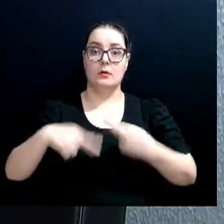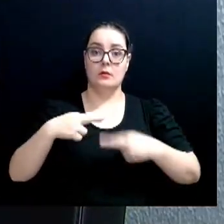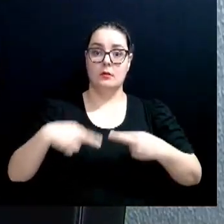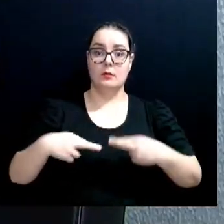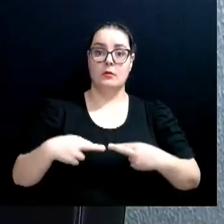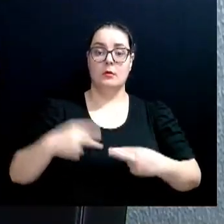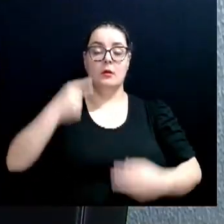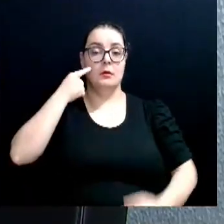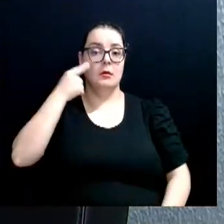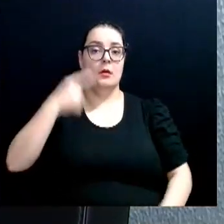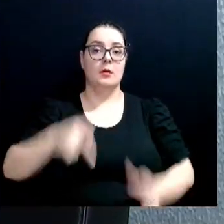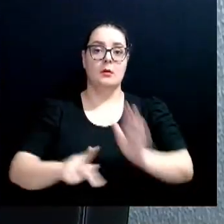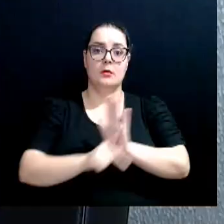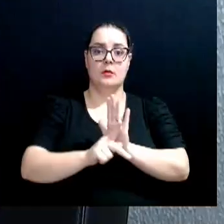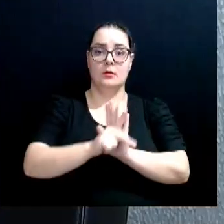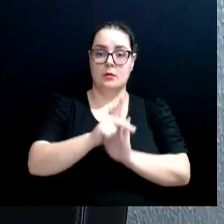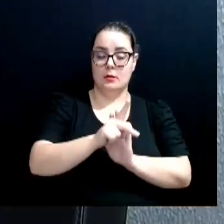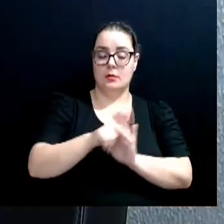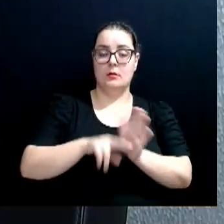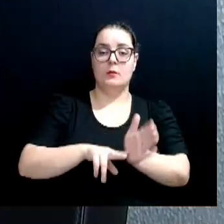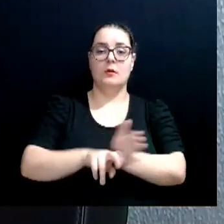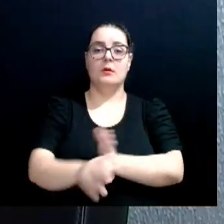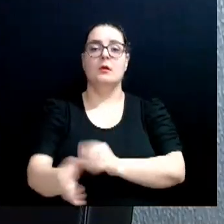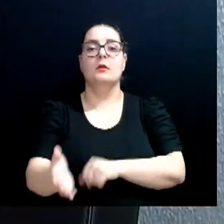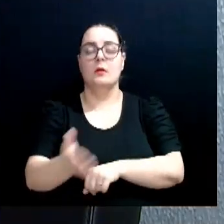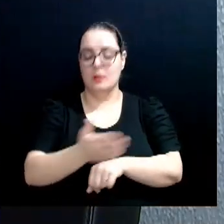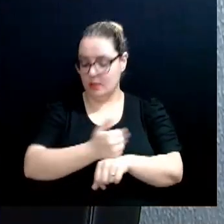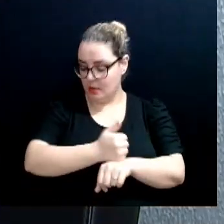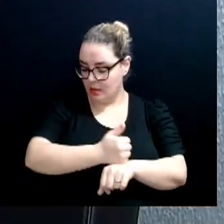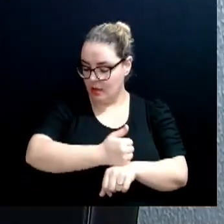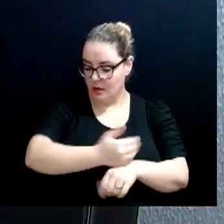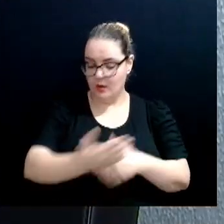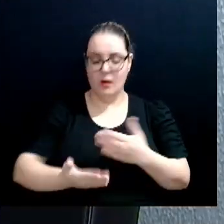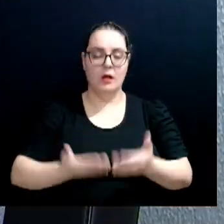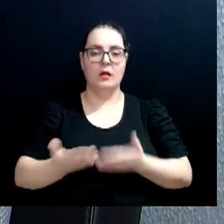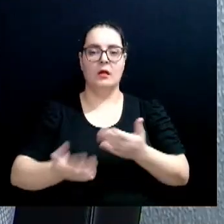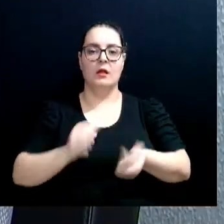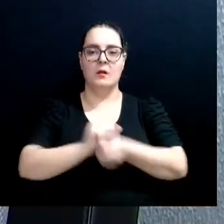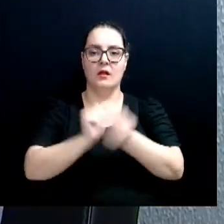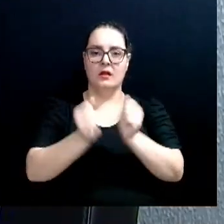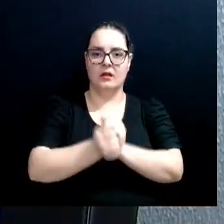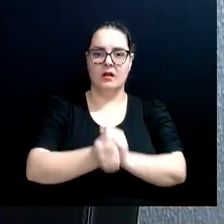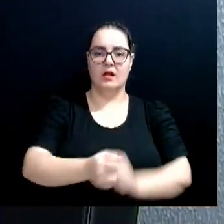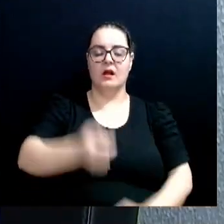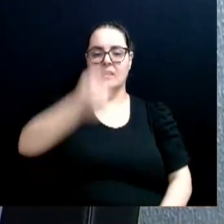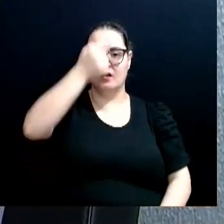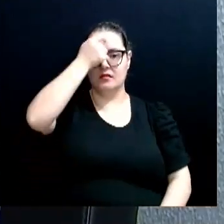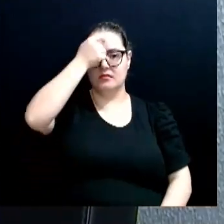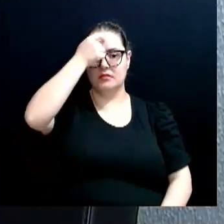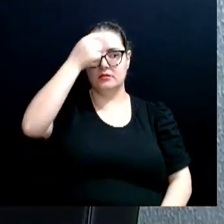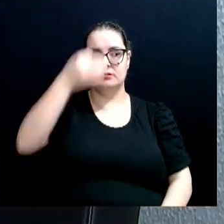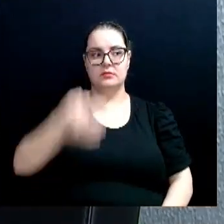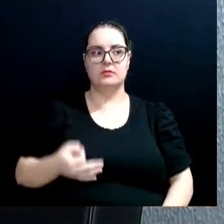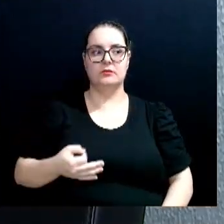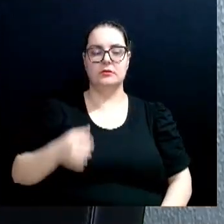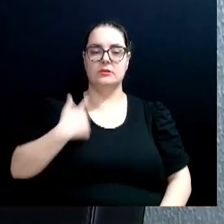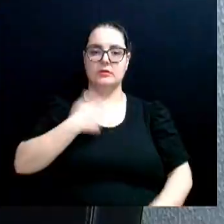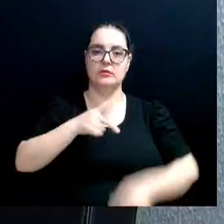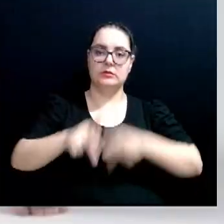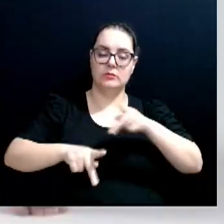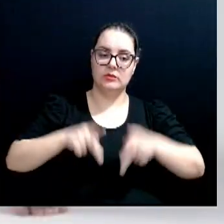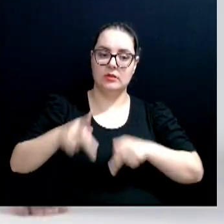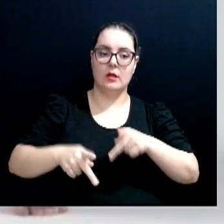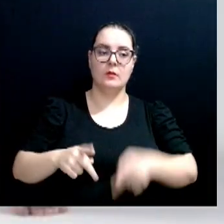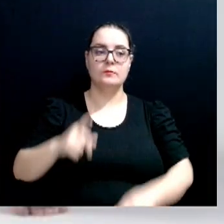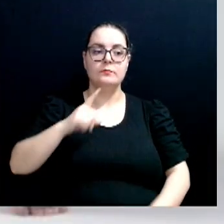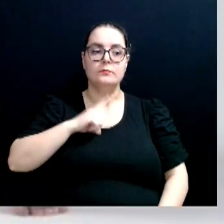projeto? Um diagnóstico precoce, um tratamento adequado, uma conscientização, né, da nossa população que isso tem